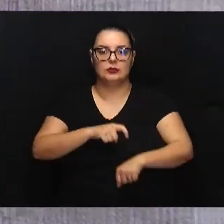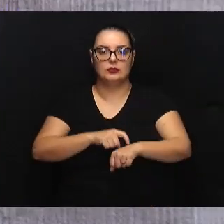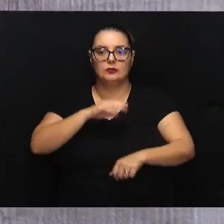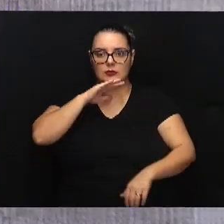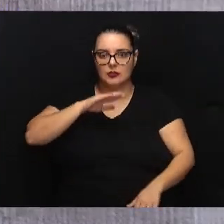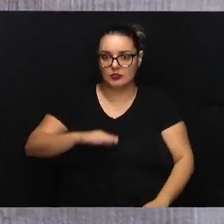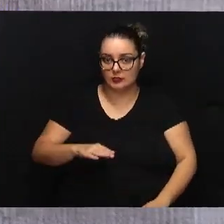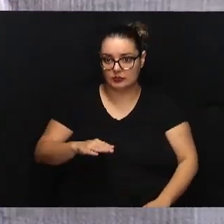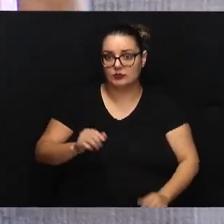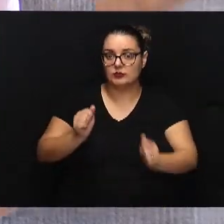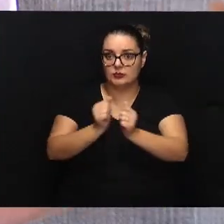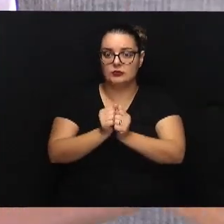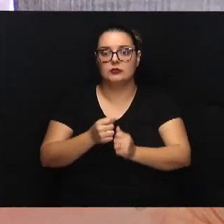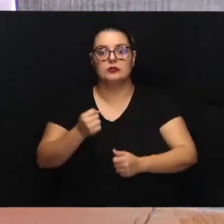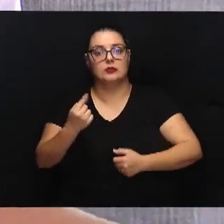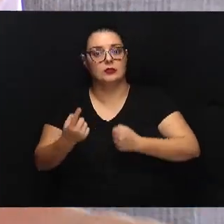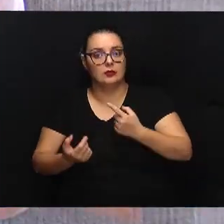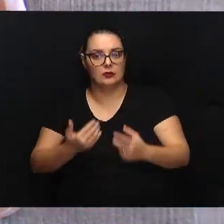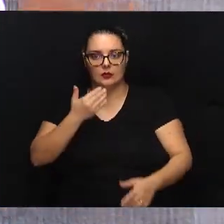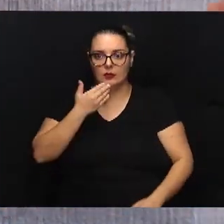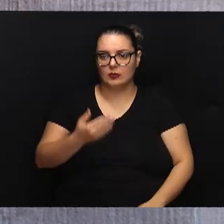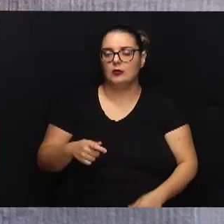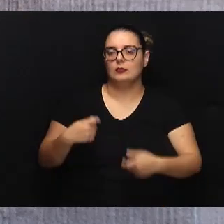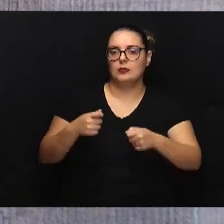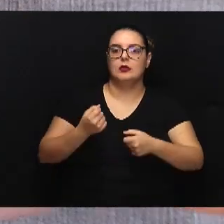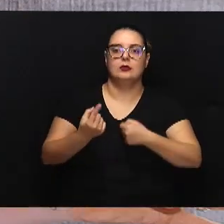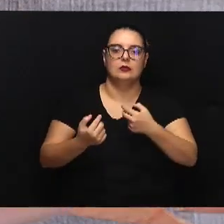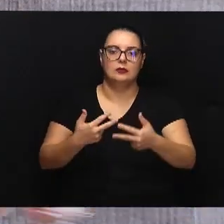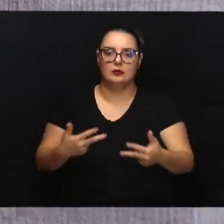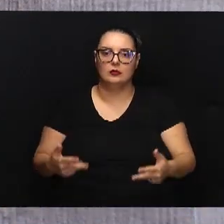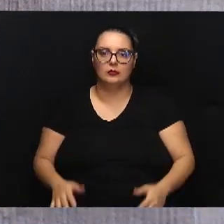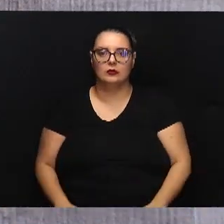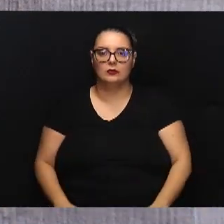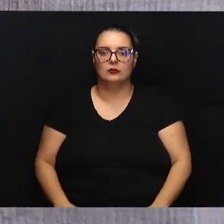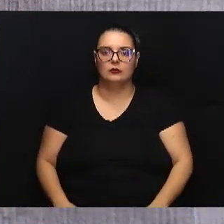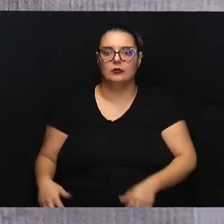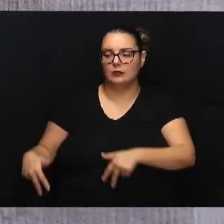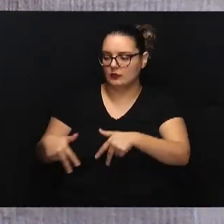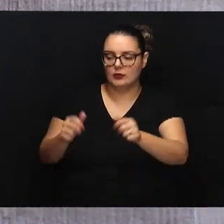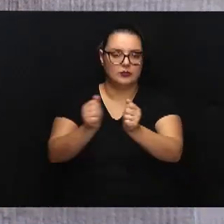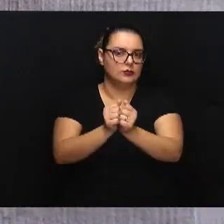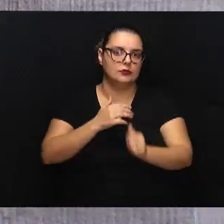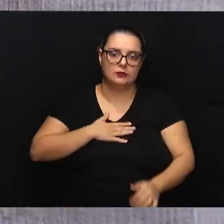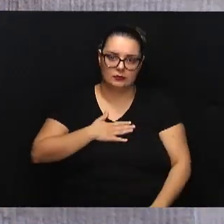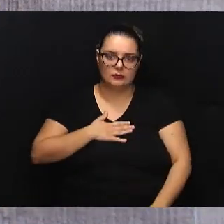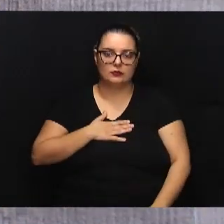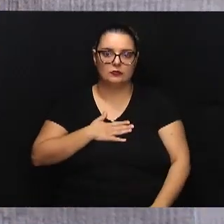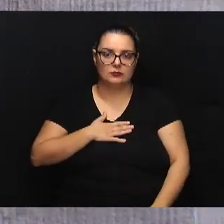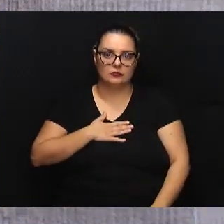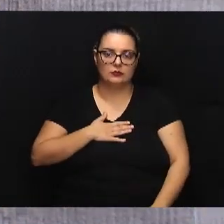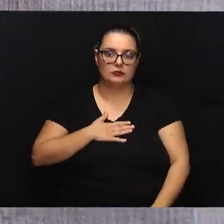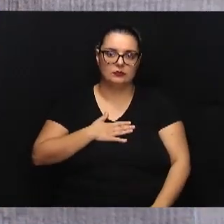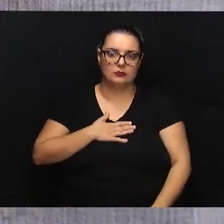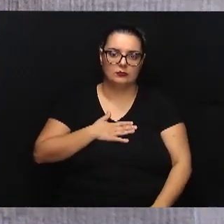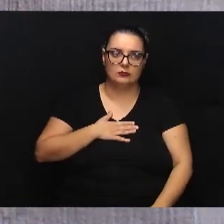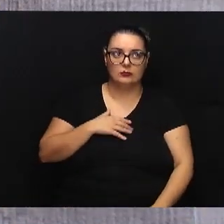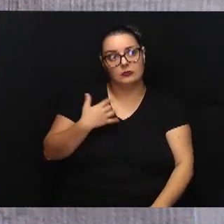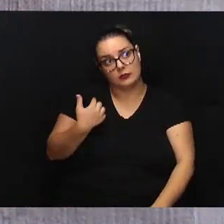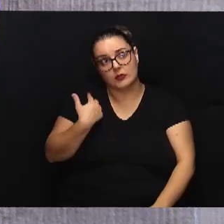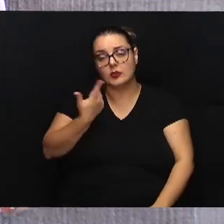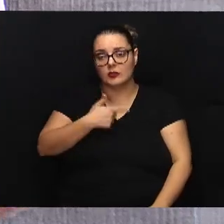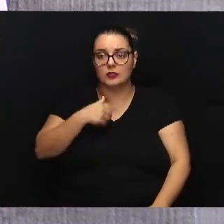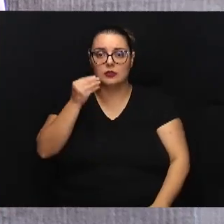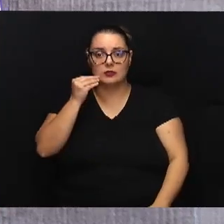alguma encomenda ou se eu preciso fazer alguma coisa, eles vão comigo. Mas aí, assim, já acaba sendo... A gente tenta, né, trazer a criança ali